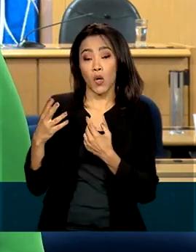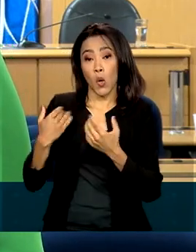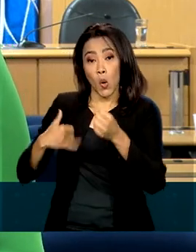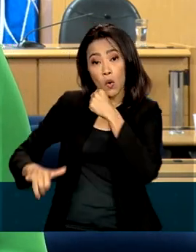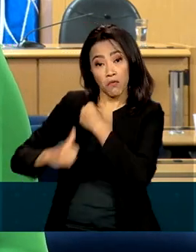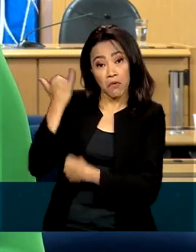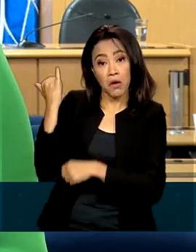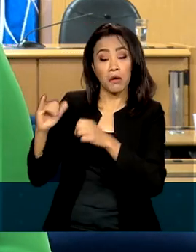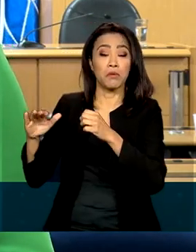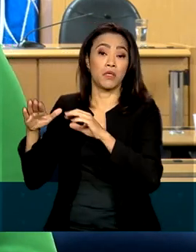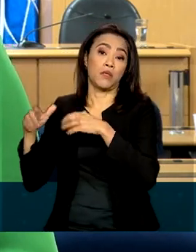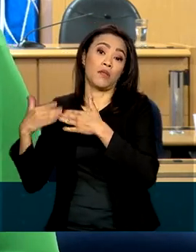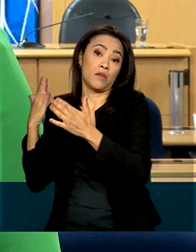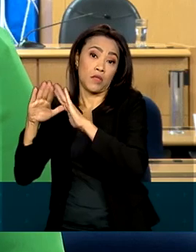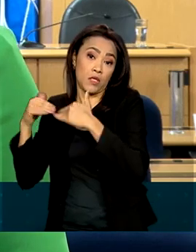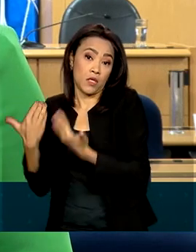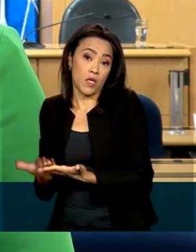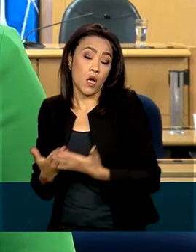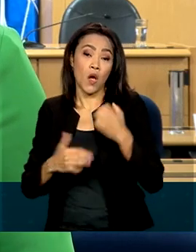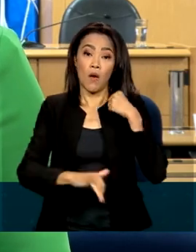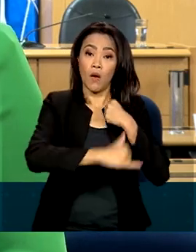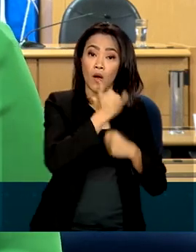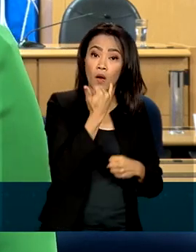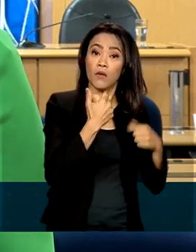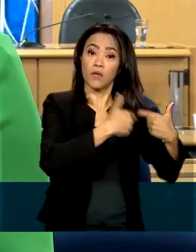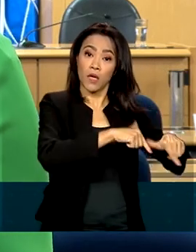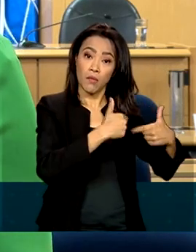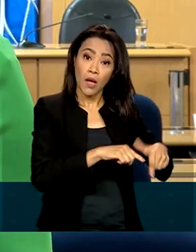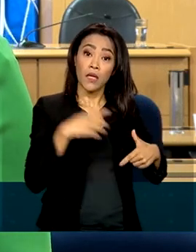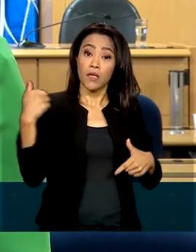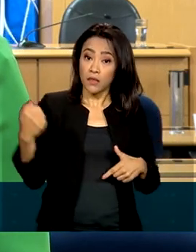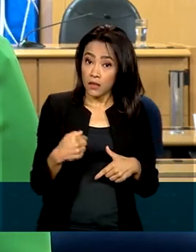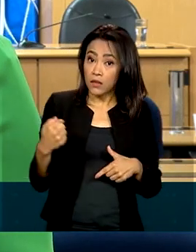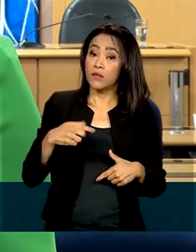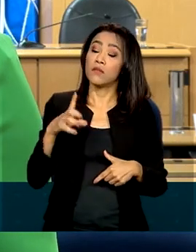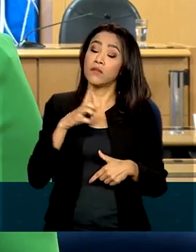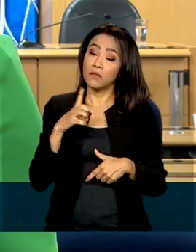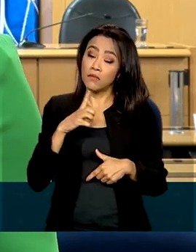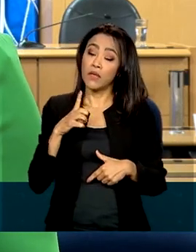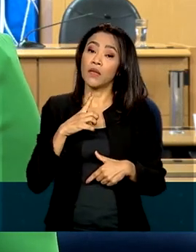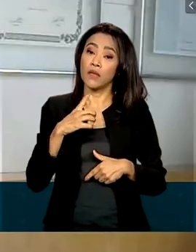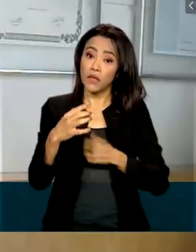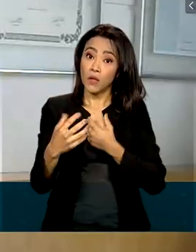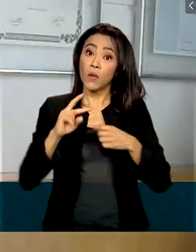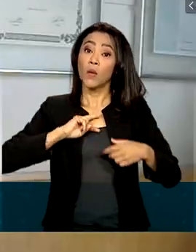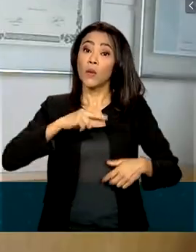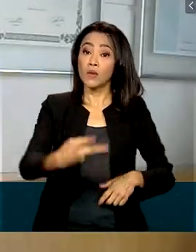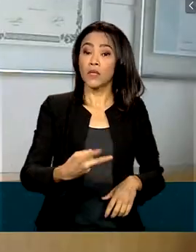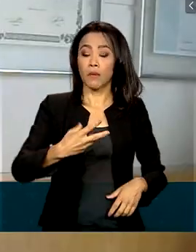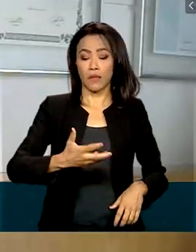ao trabalho facilita o surgimento de doenças e reflete na autoestima